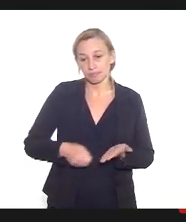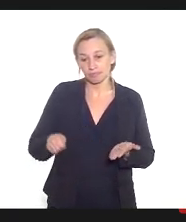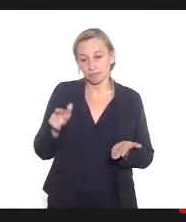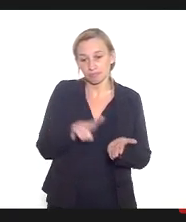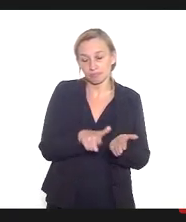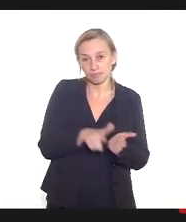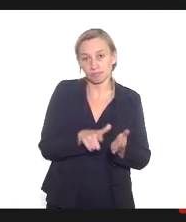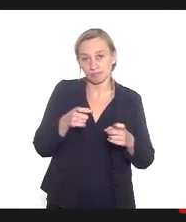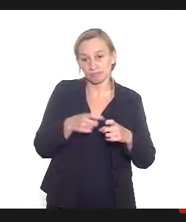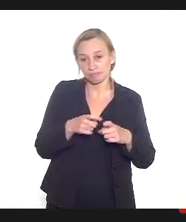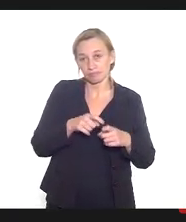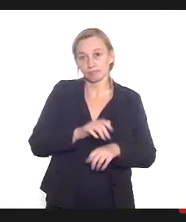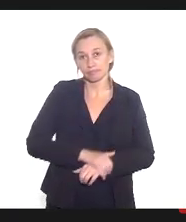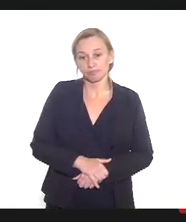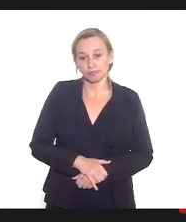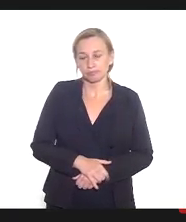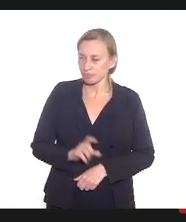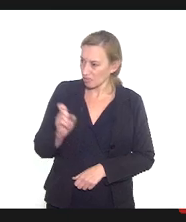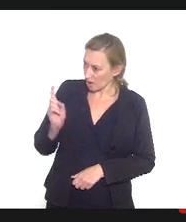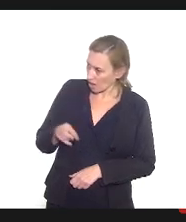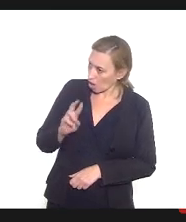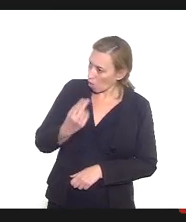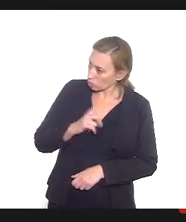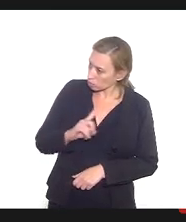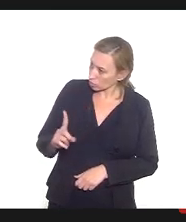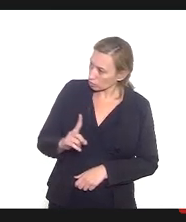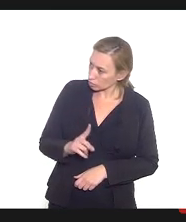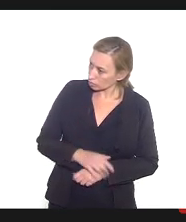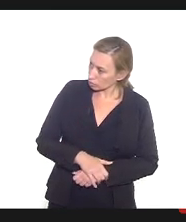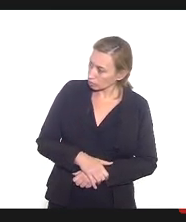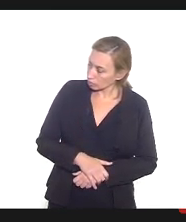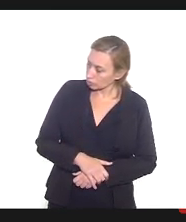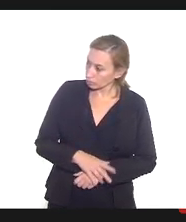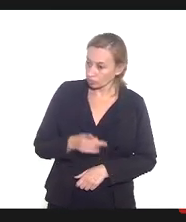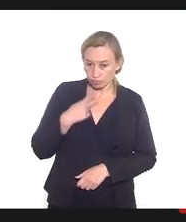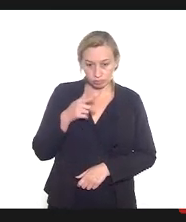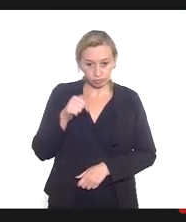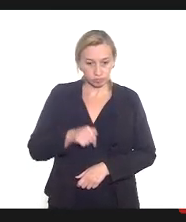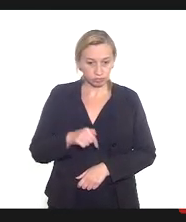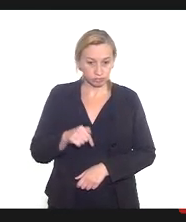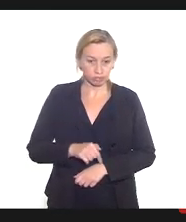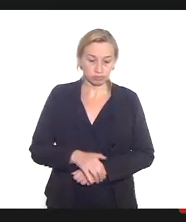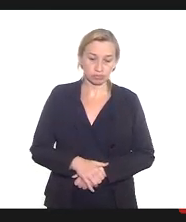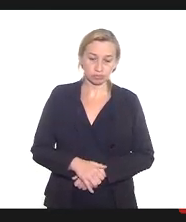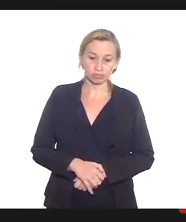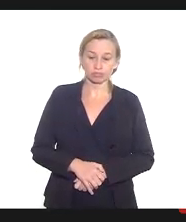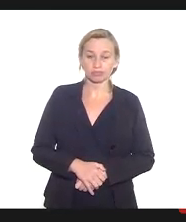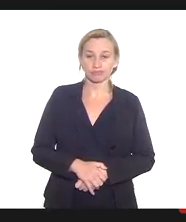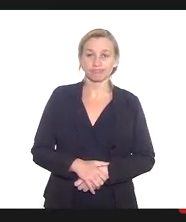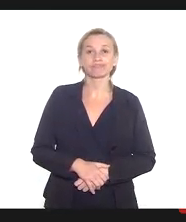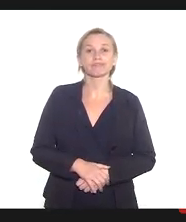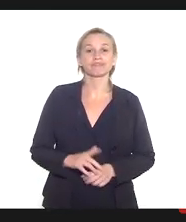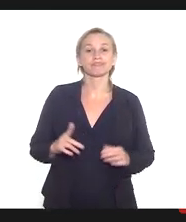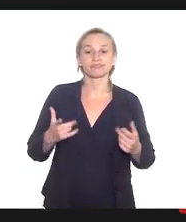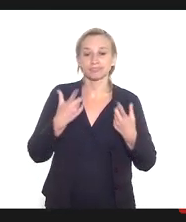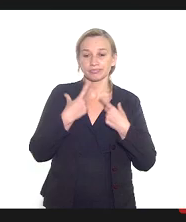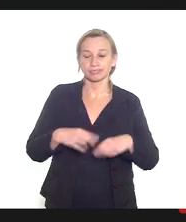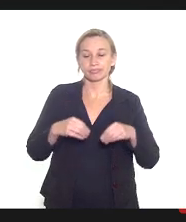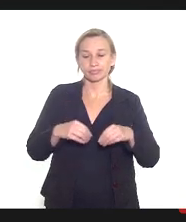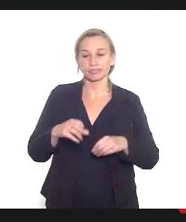médica é isso ou não é isso que a gente está falando aqui que é essa a mesma